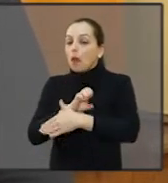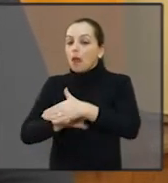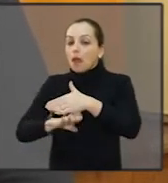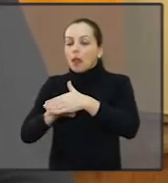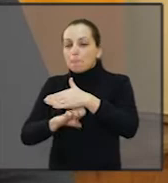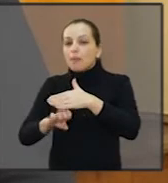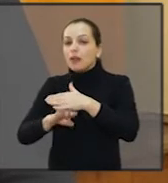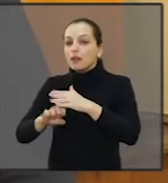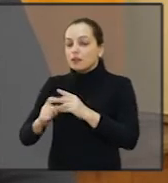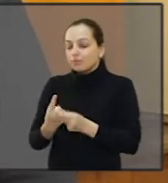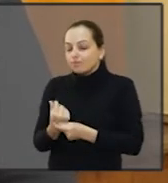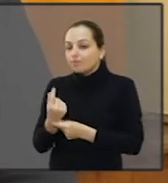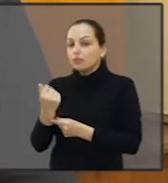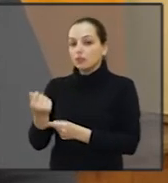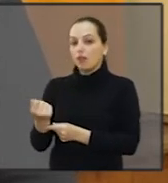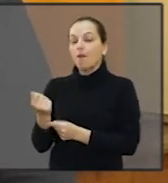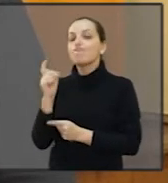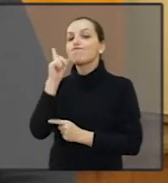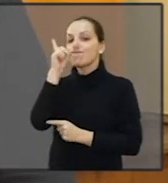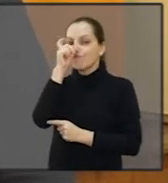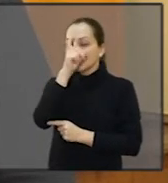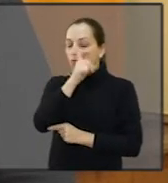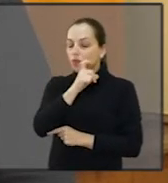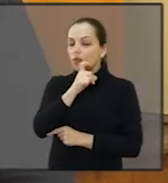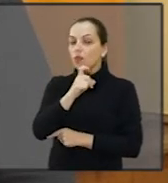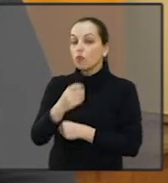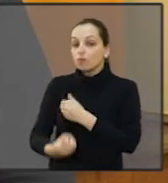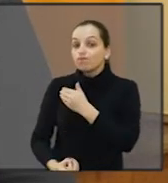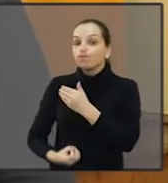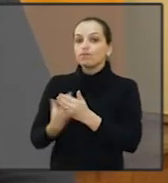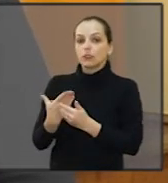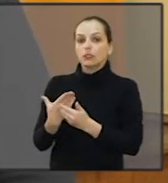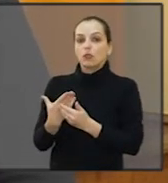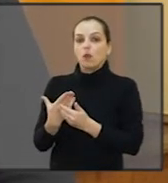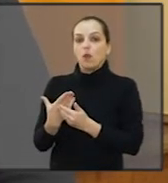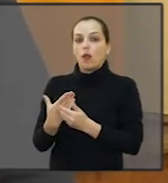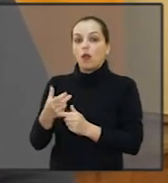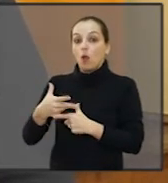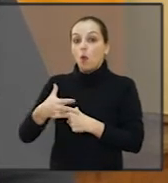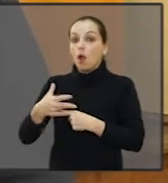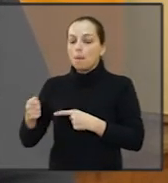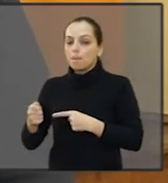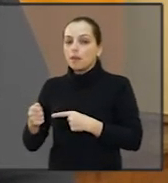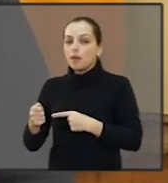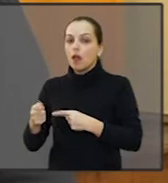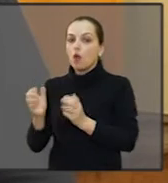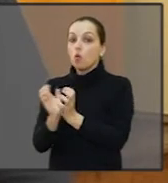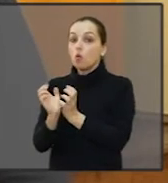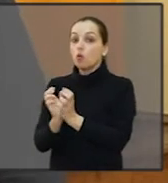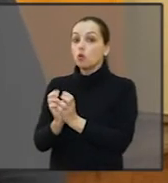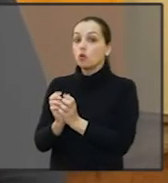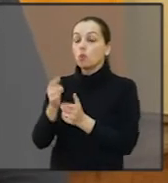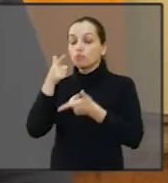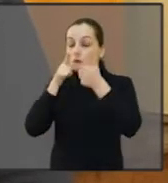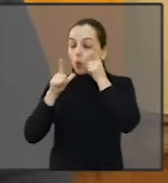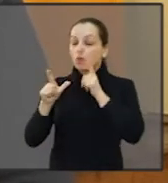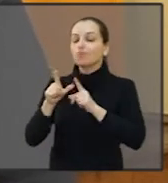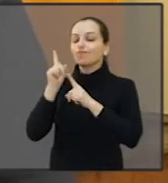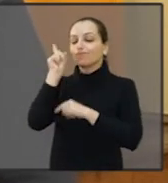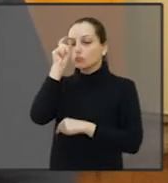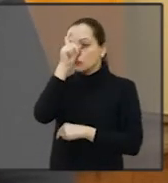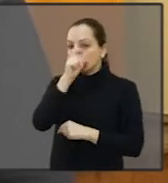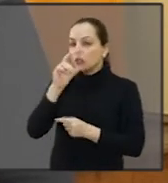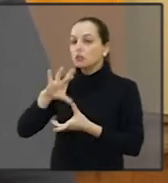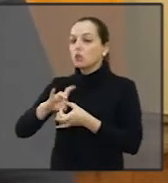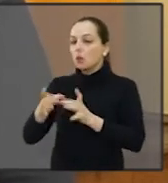patrocínio é difícil, você criar um campeão é muito difícil, né? A gente teve as Olimpíadas aí, a